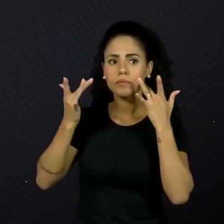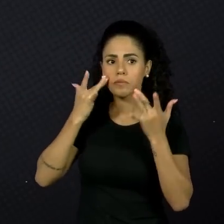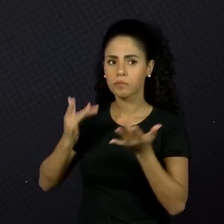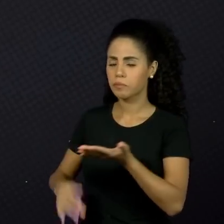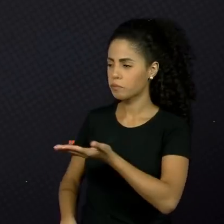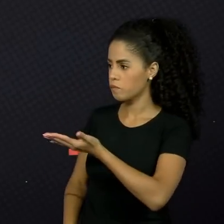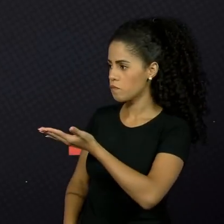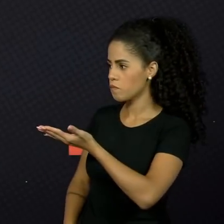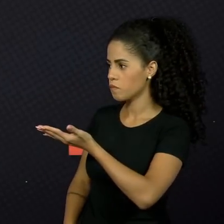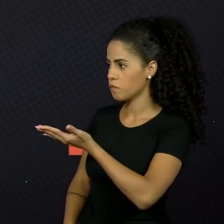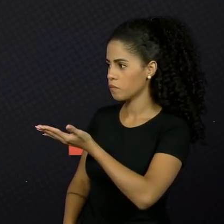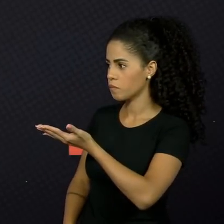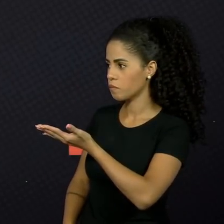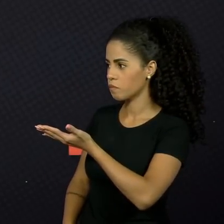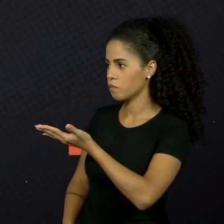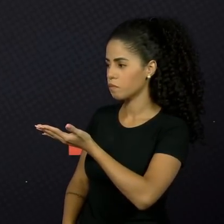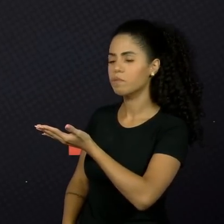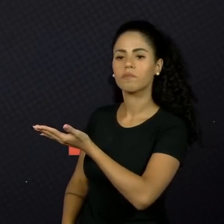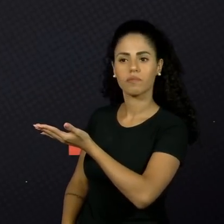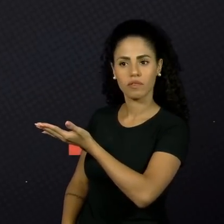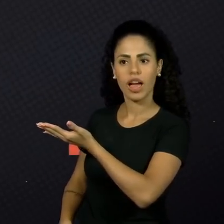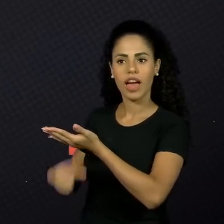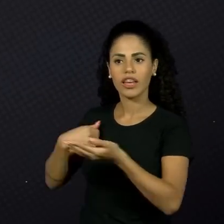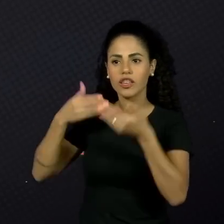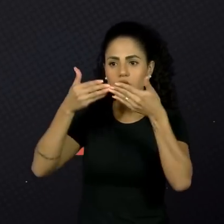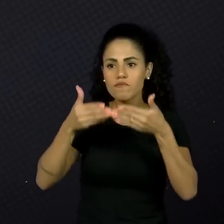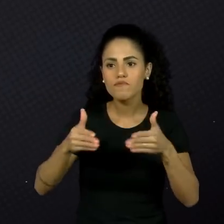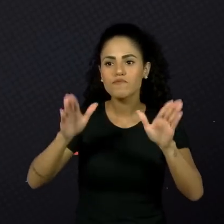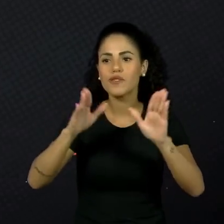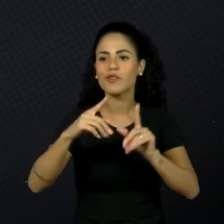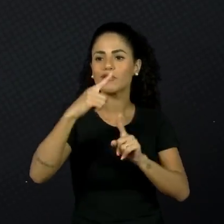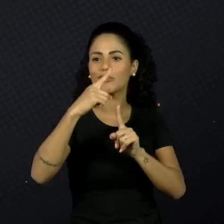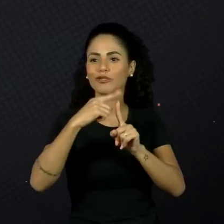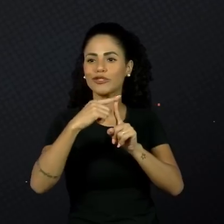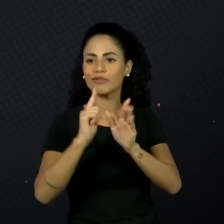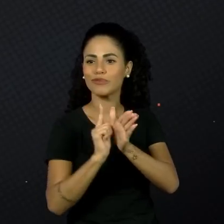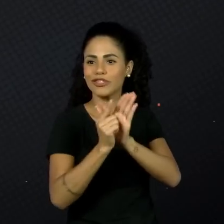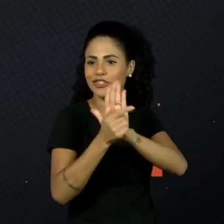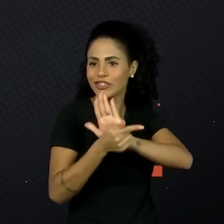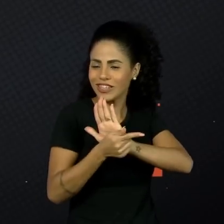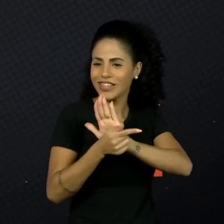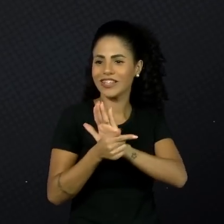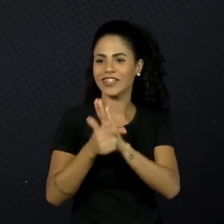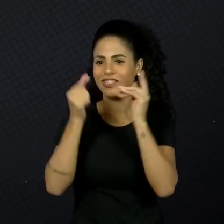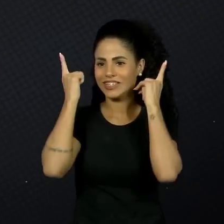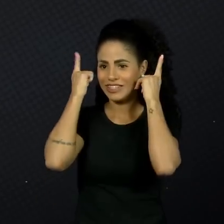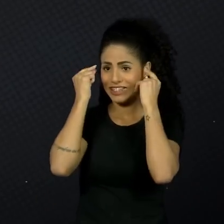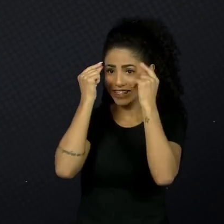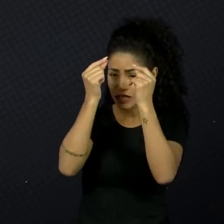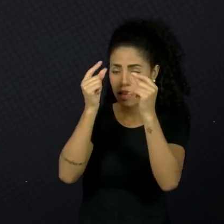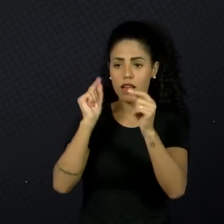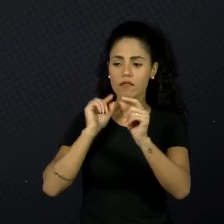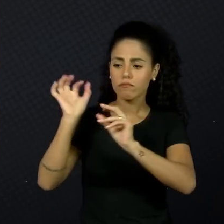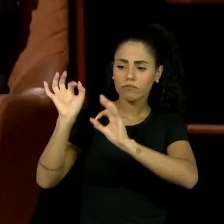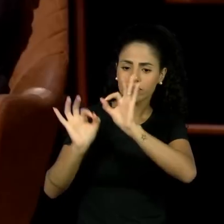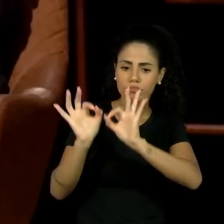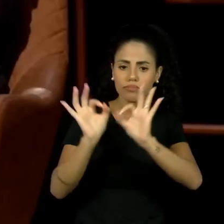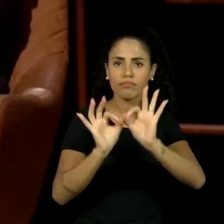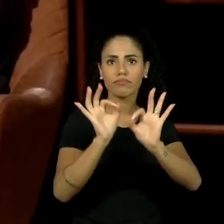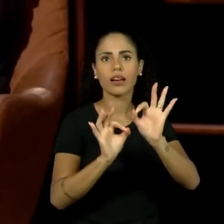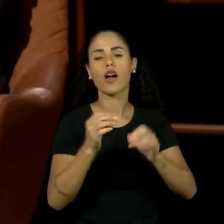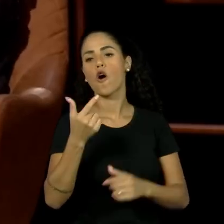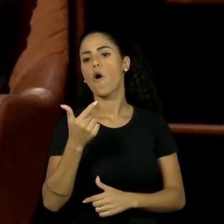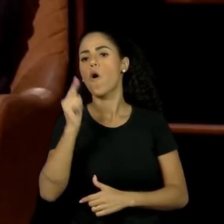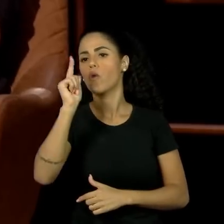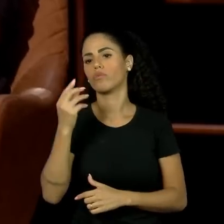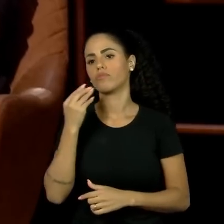Antígona. Foi a minha estreia na tragédia grega. E depois eu volto, uns anos depois, e monto uma